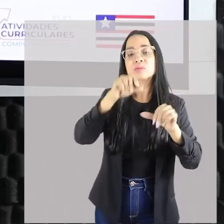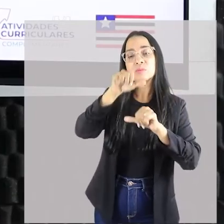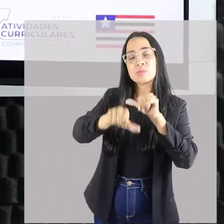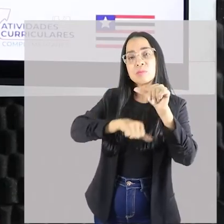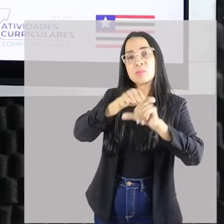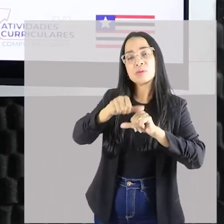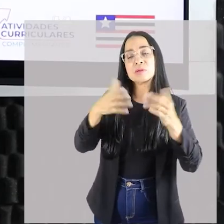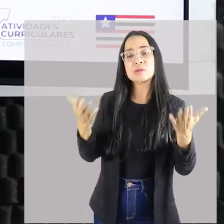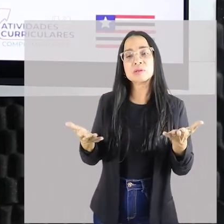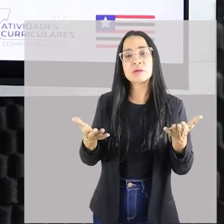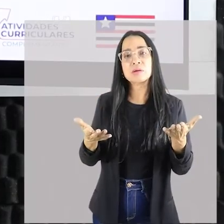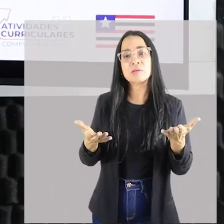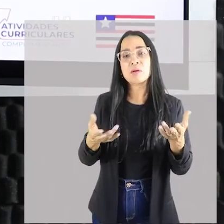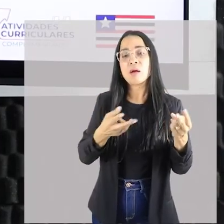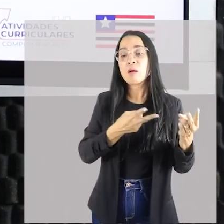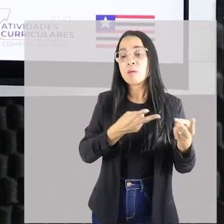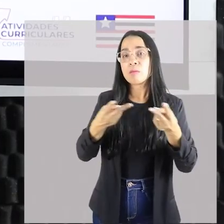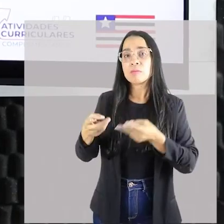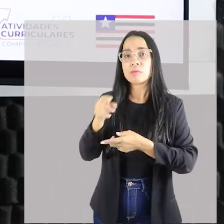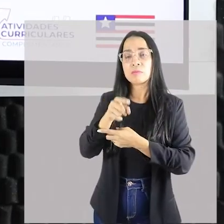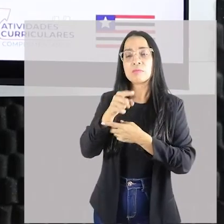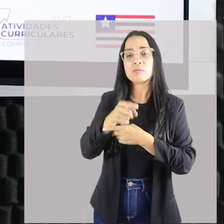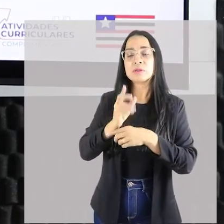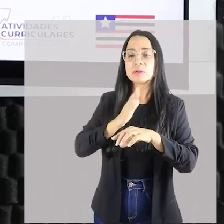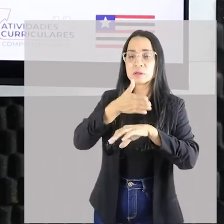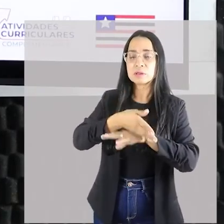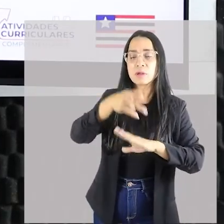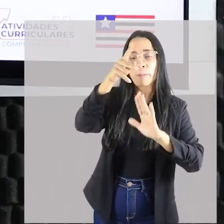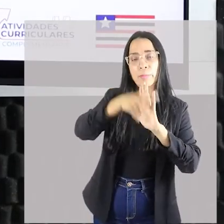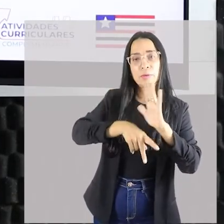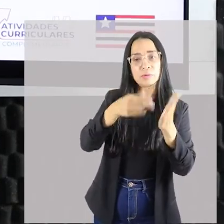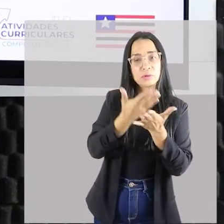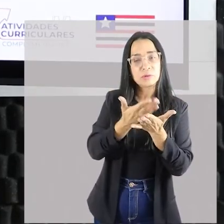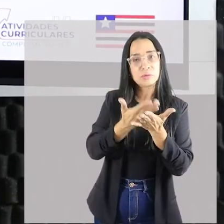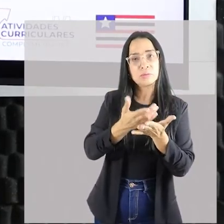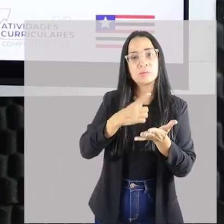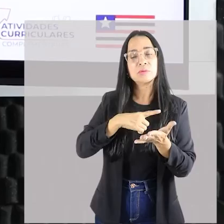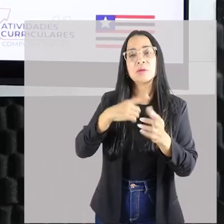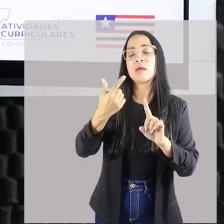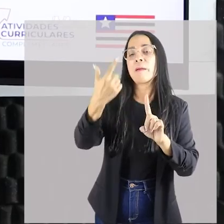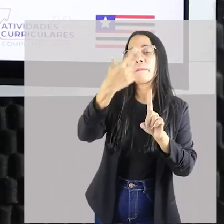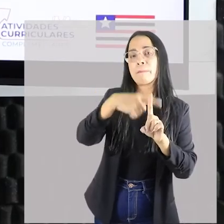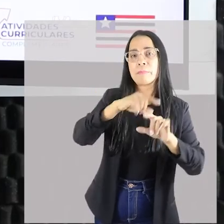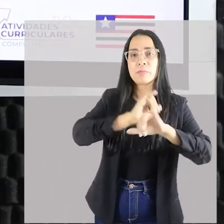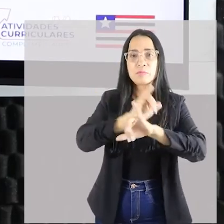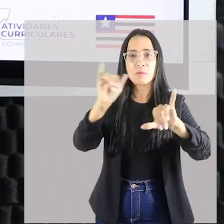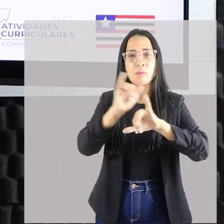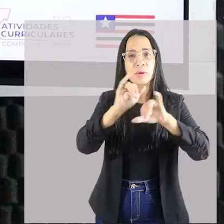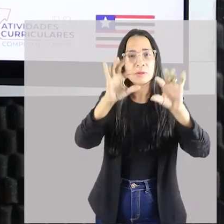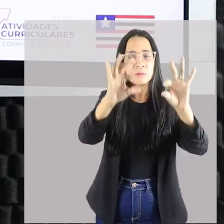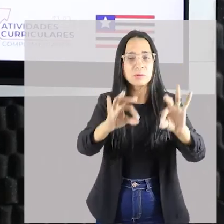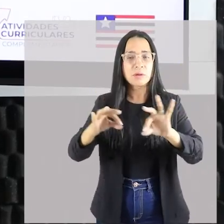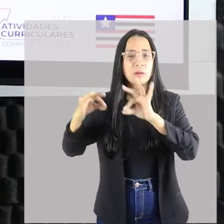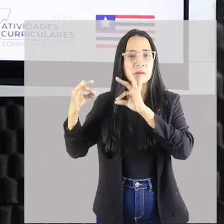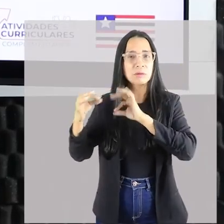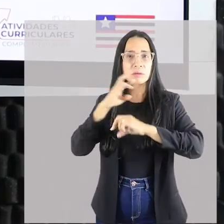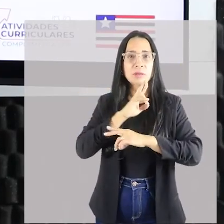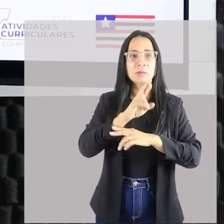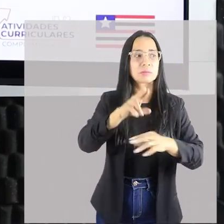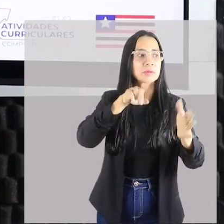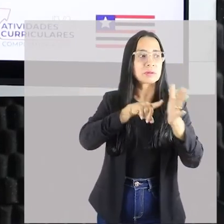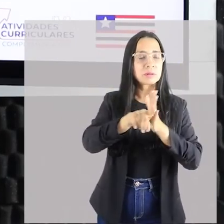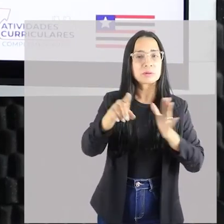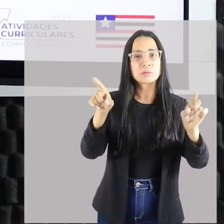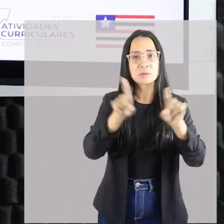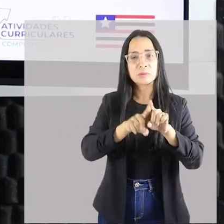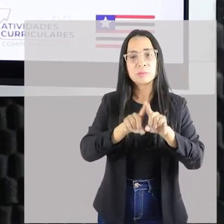a acessar o plano de estudo para que você tenha mais informações, para que você fique mais antenado, você responda questões,